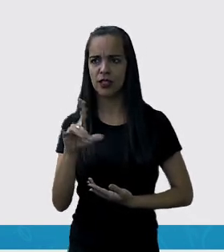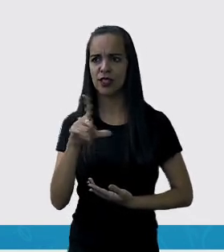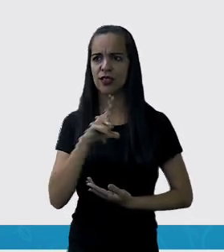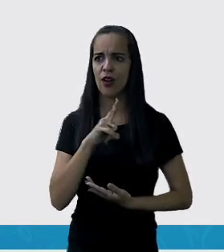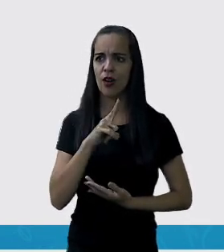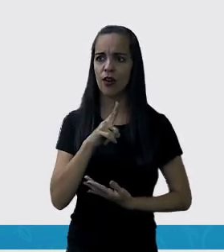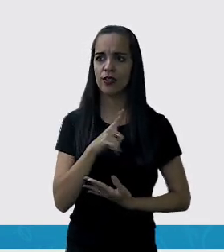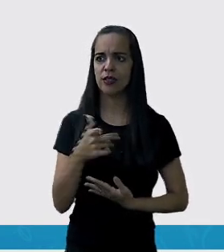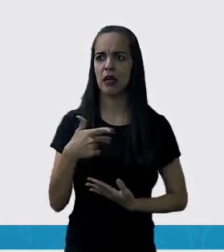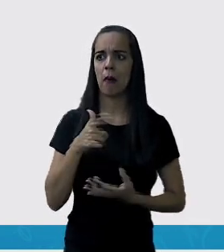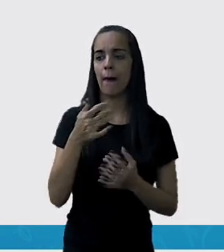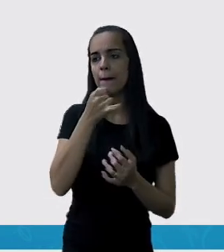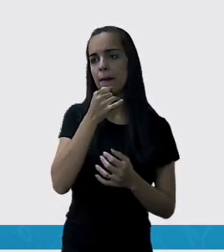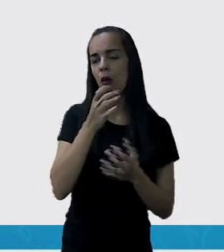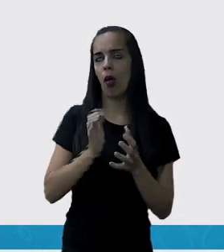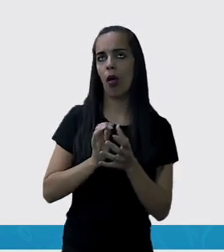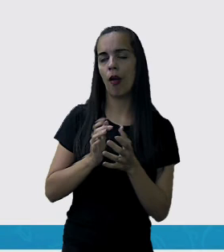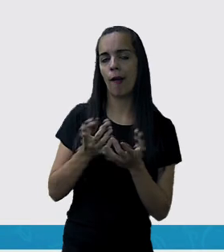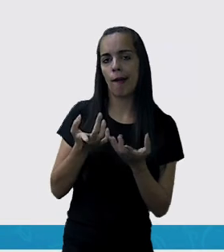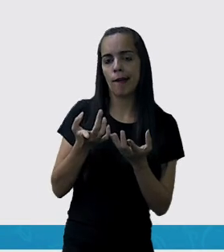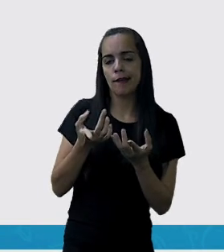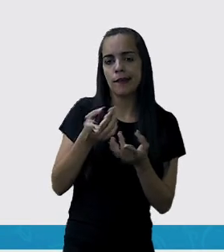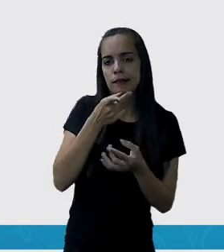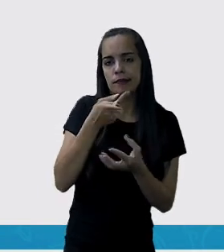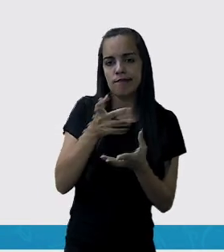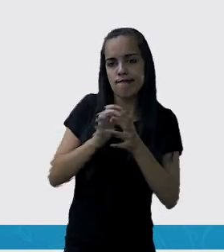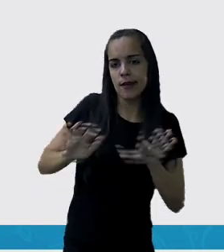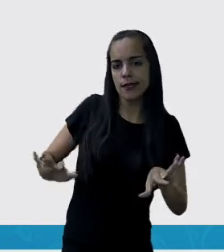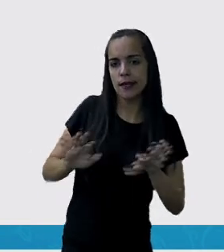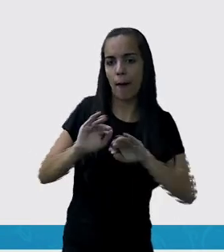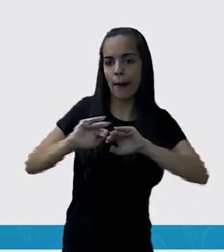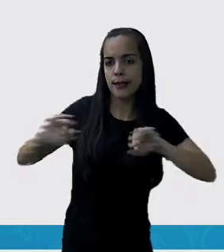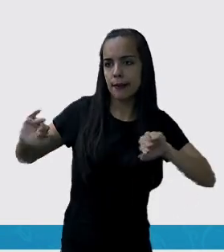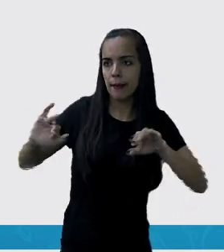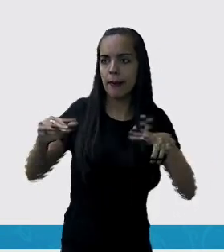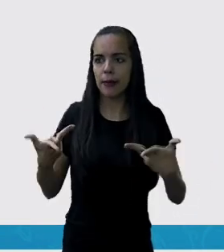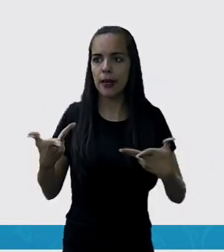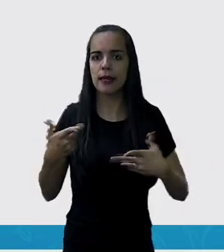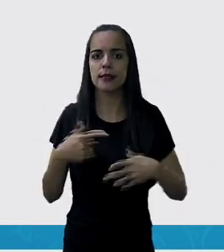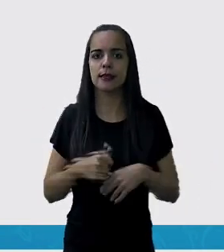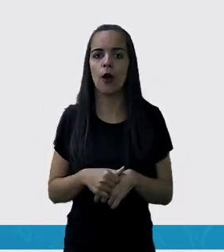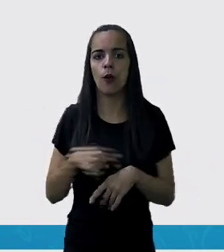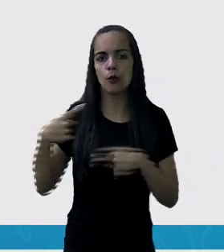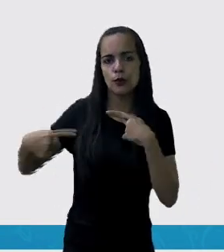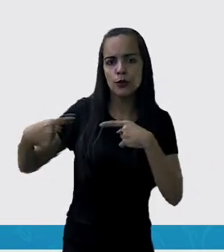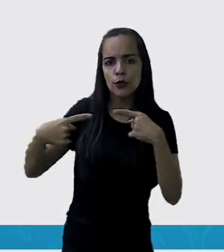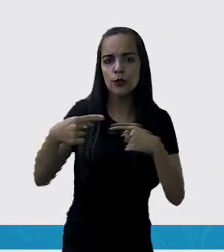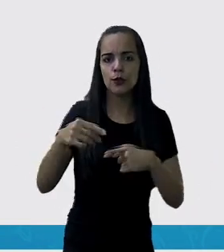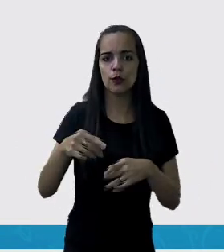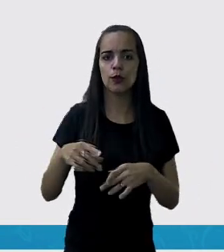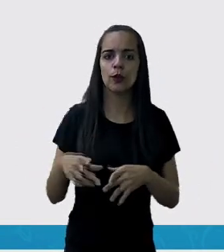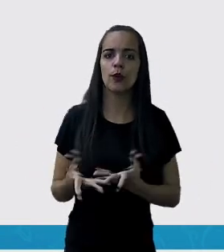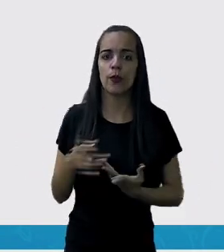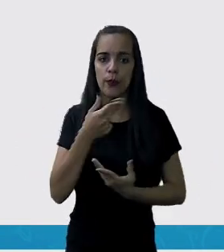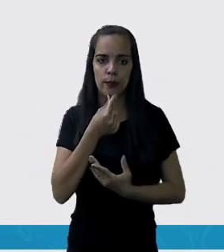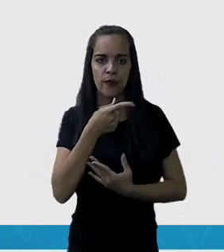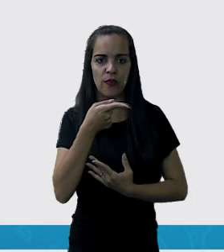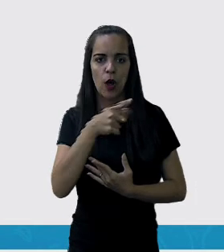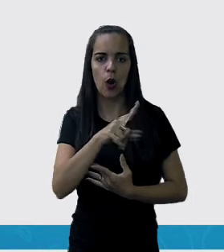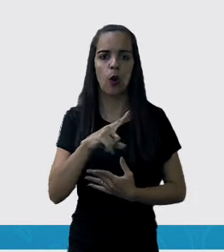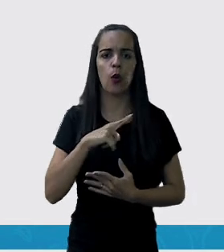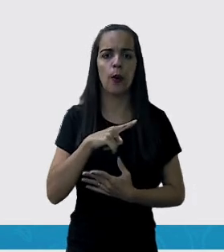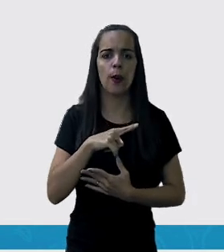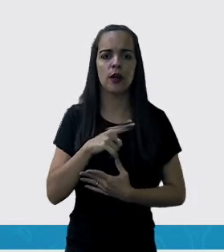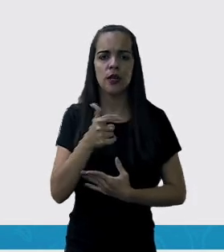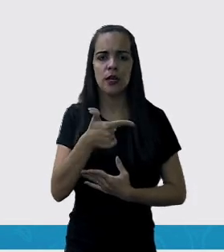o divórcio, vamos colocar assim, começou a acontecer. E em 2016,